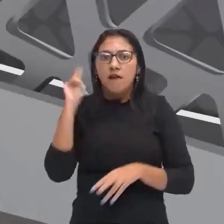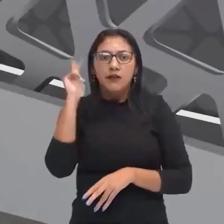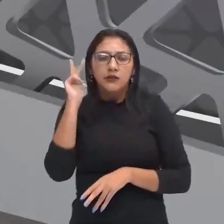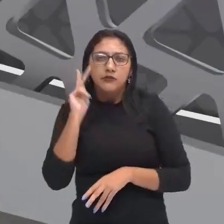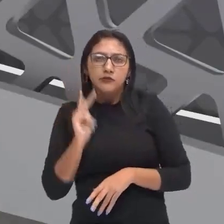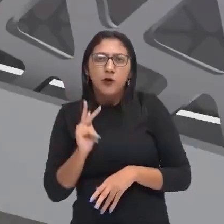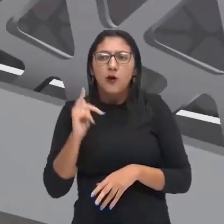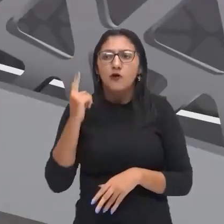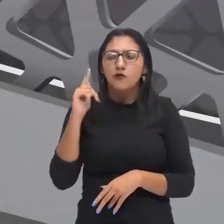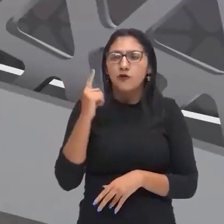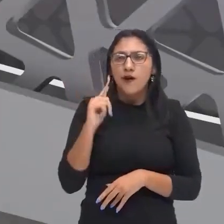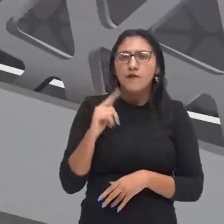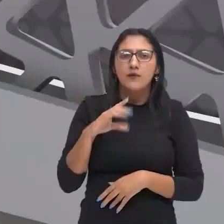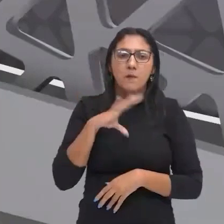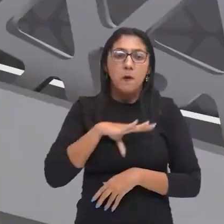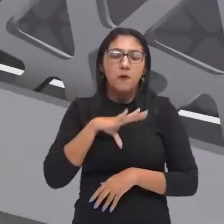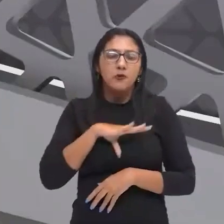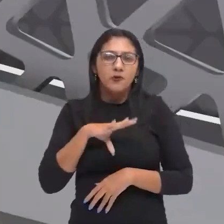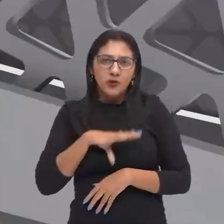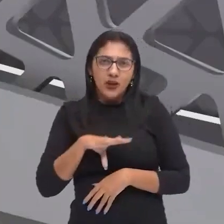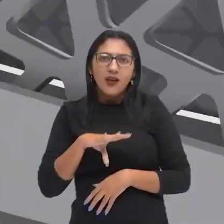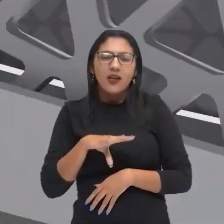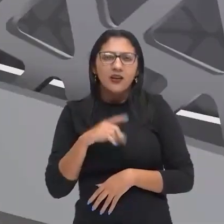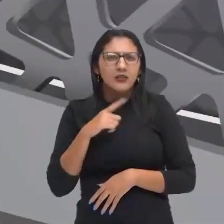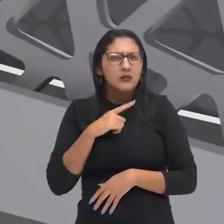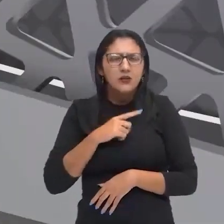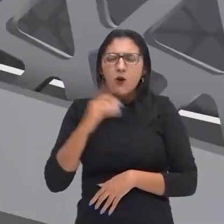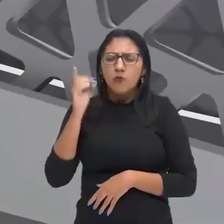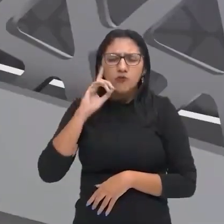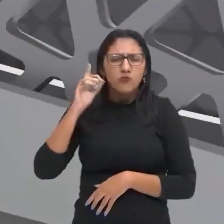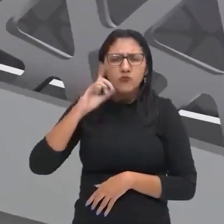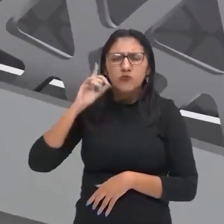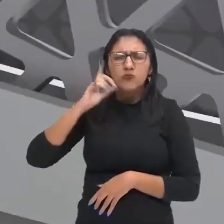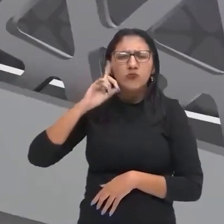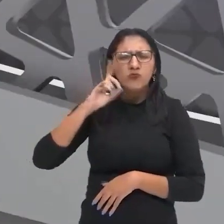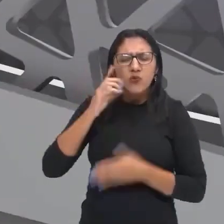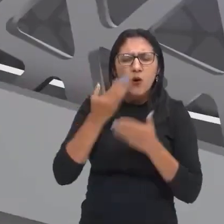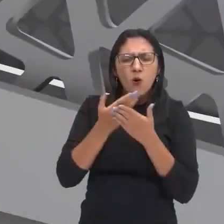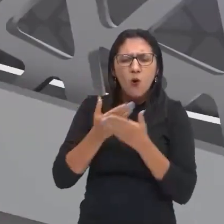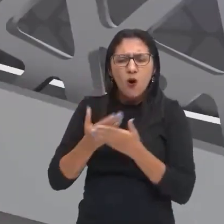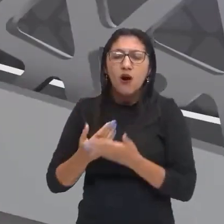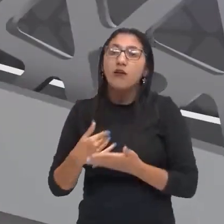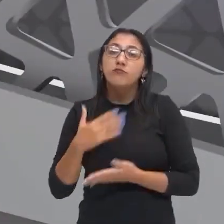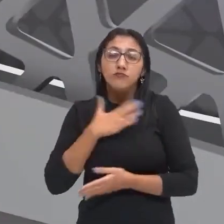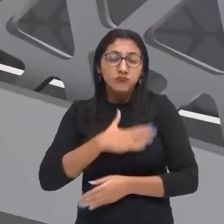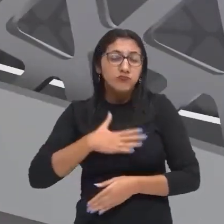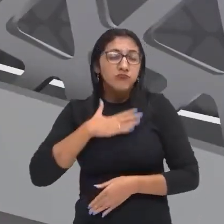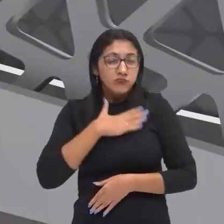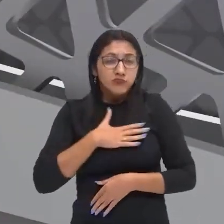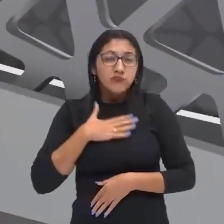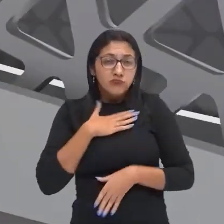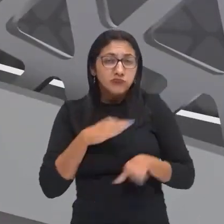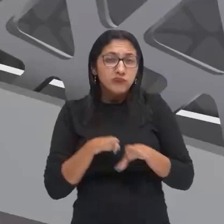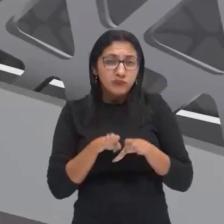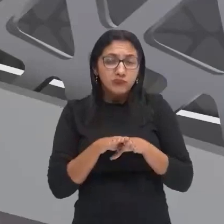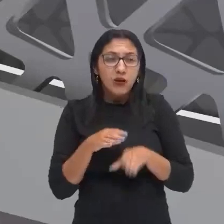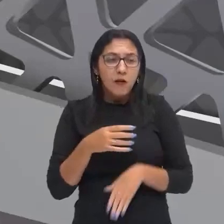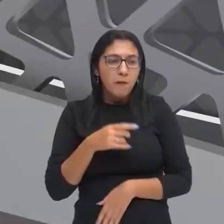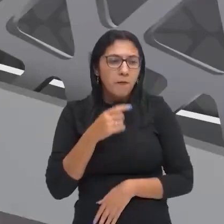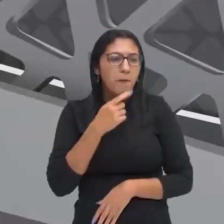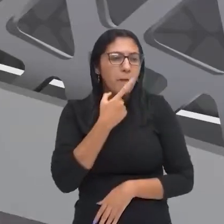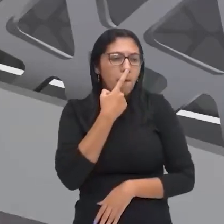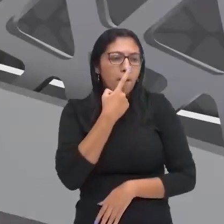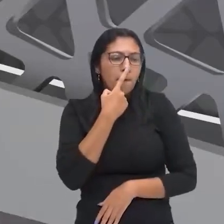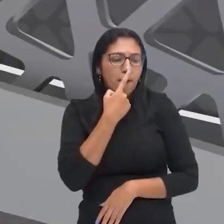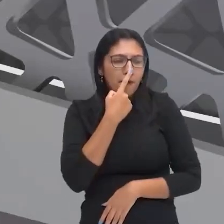português, normalmente a gente tinha ali um fluxo contínuo, e eu já gostava dessas disciplinas, então eu foquei naquilo,